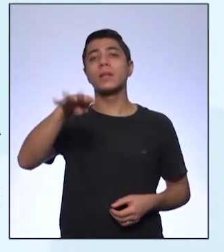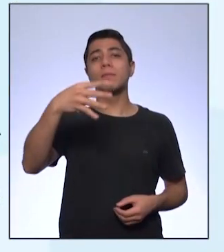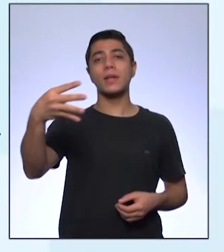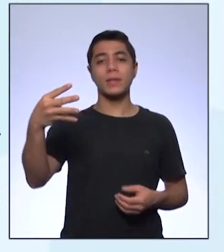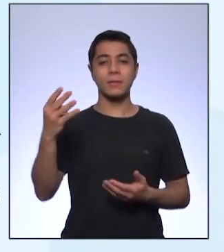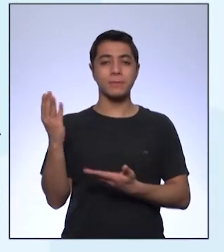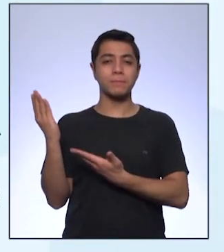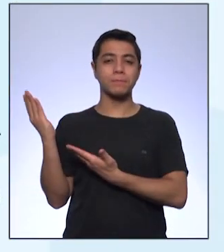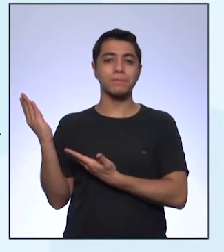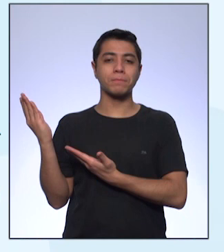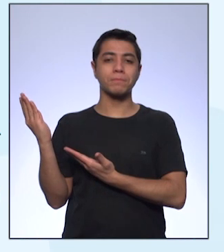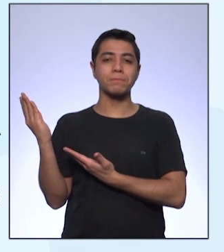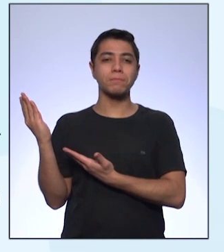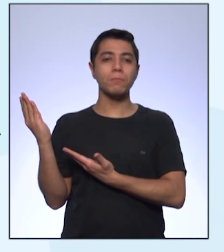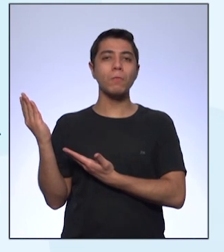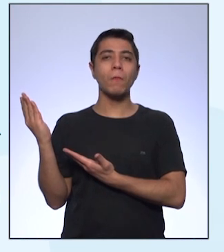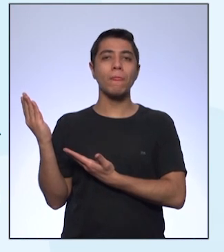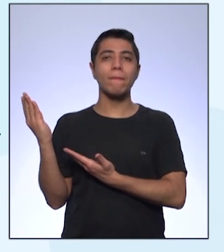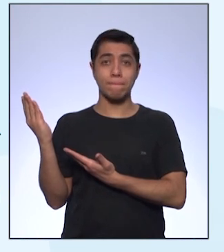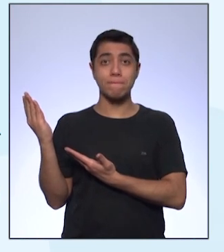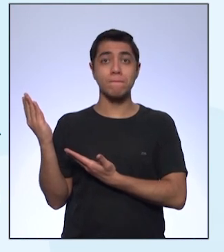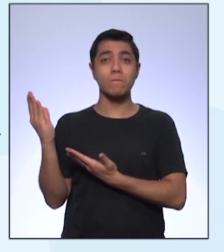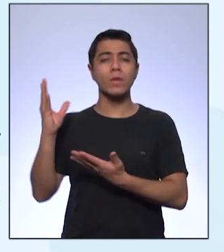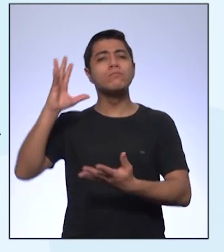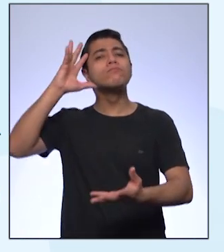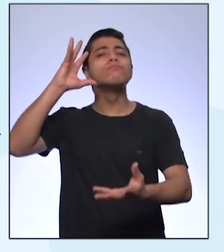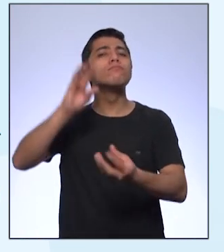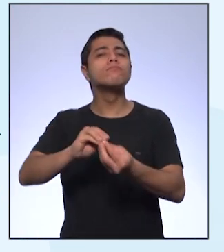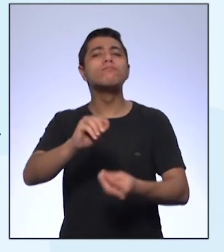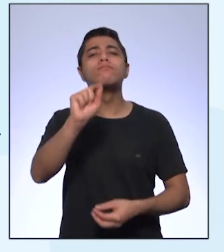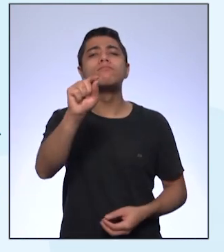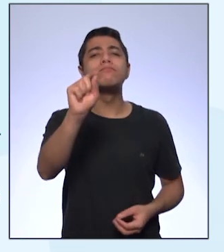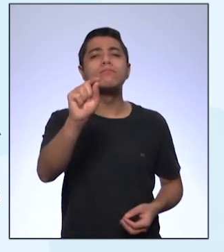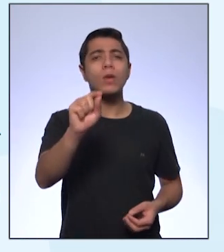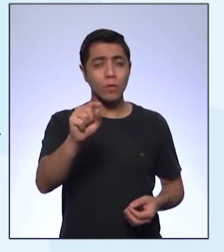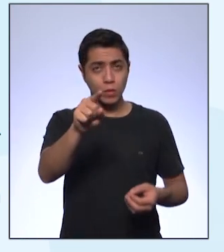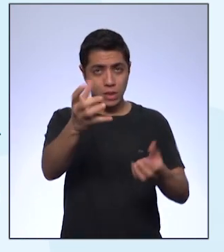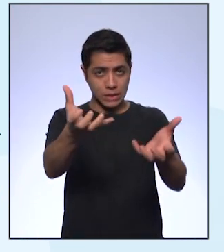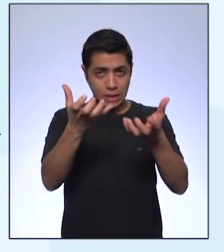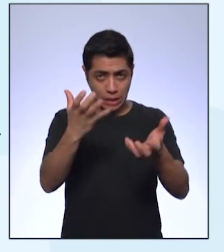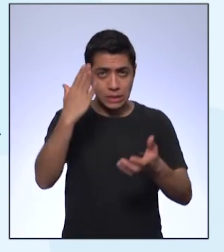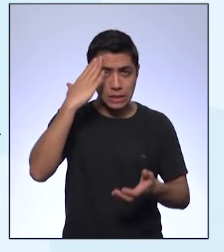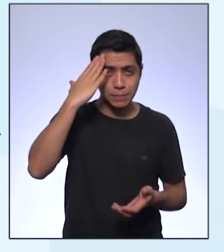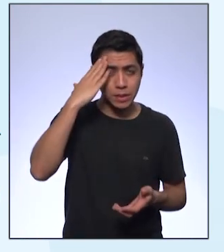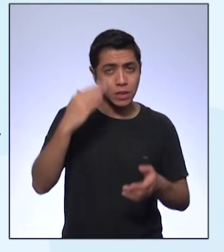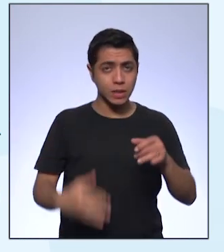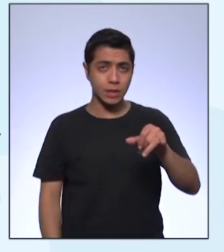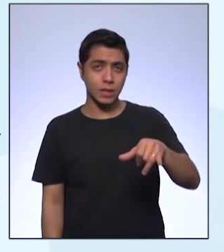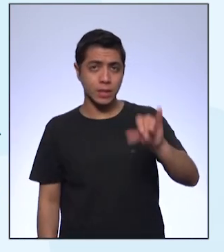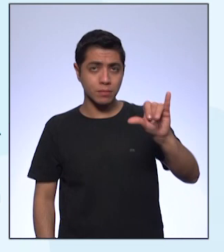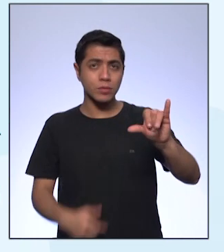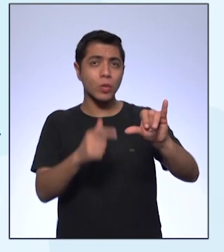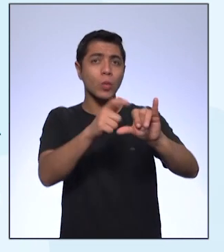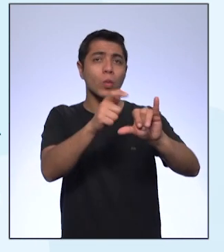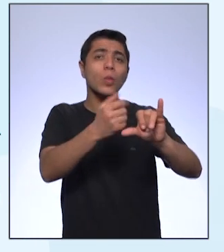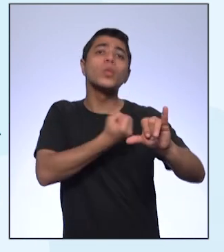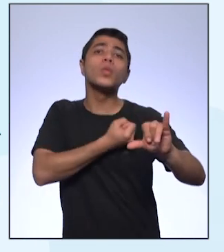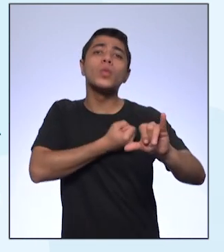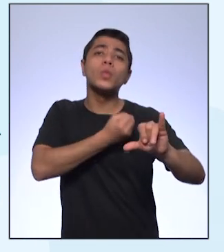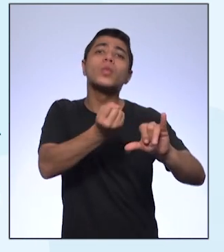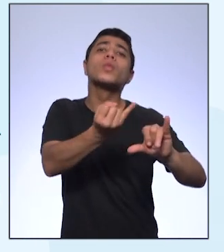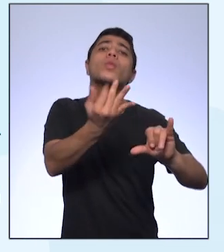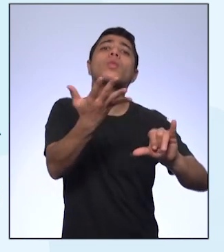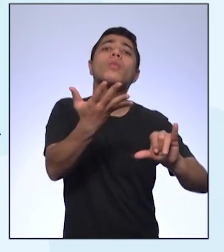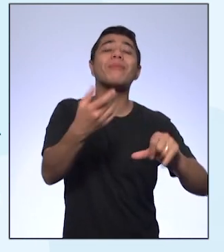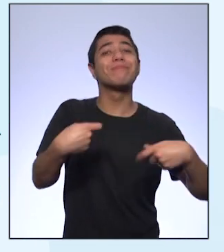O que a gente vai concluir, então? Observe que para sabermos o valor de y, dependemos naturalmente do valor de x.